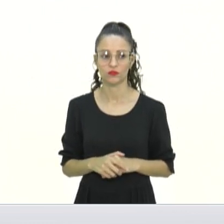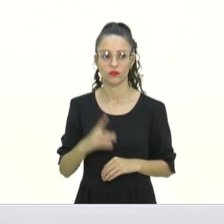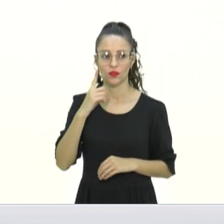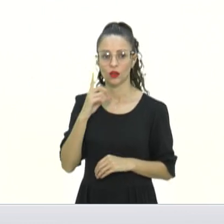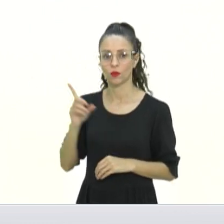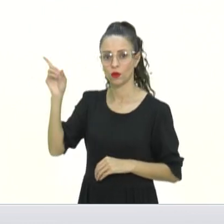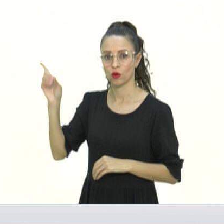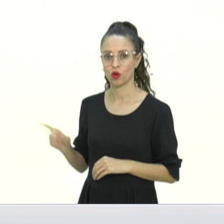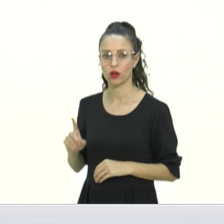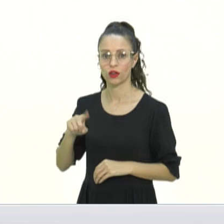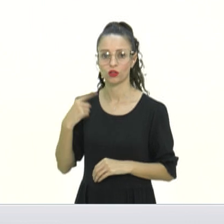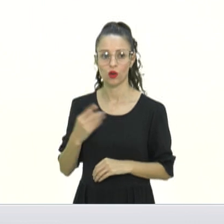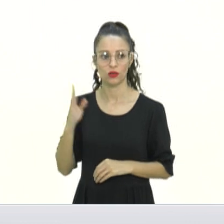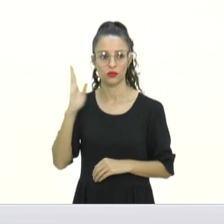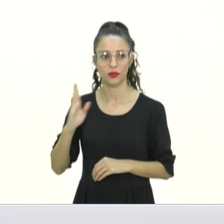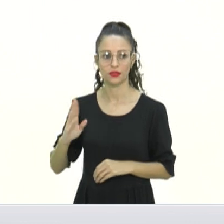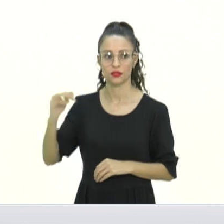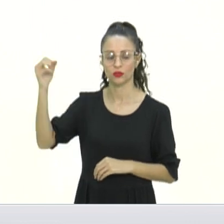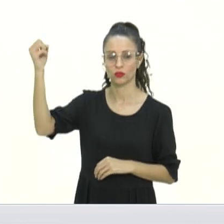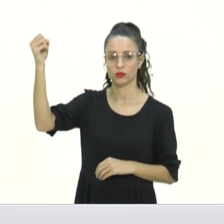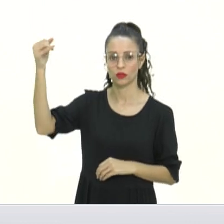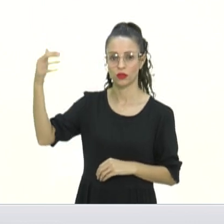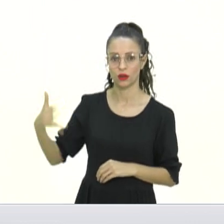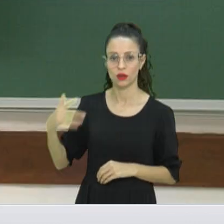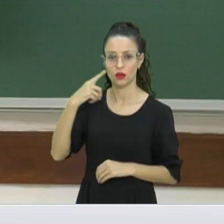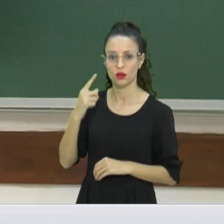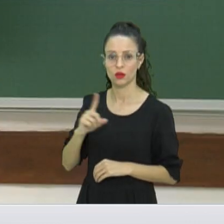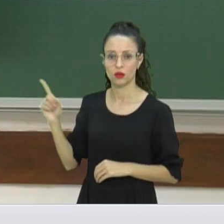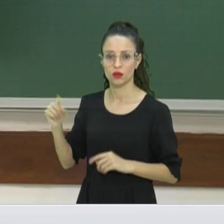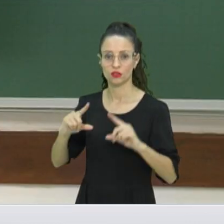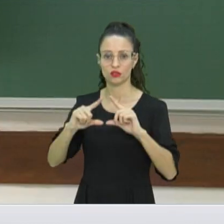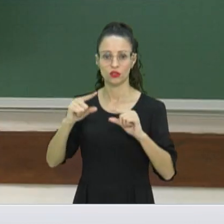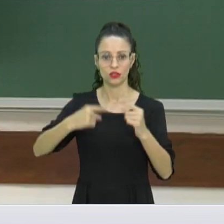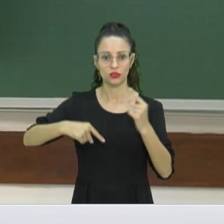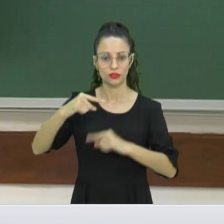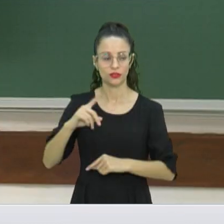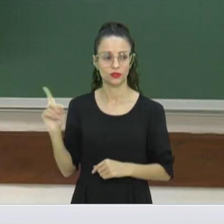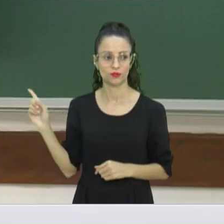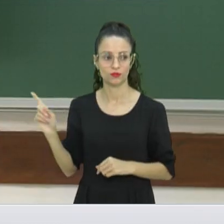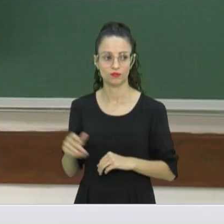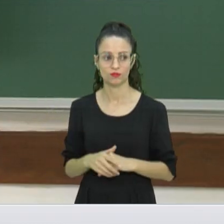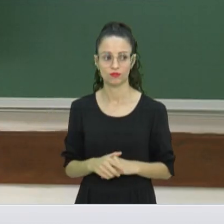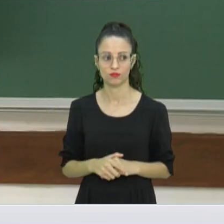olha a nossa condição de reciclagem.